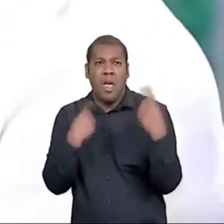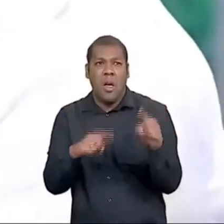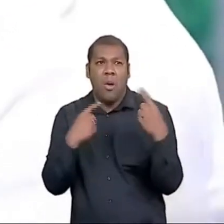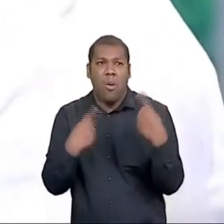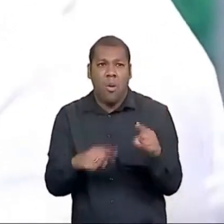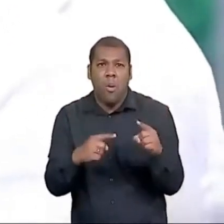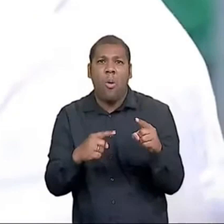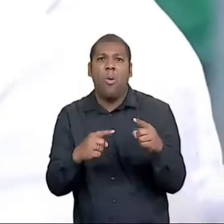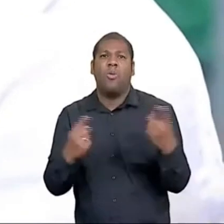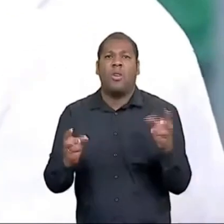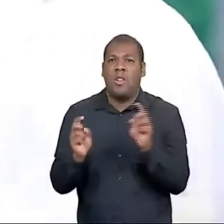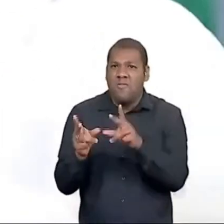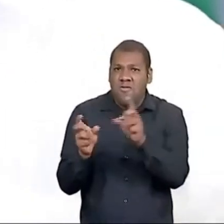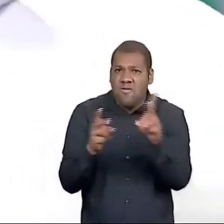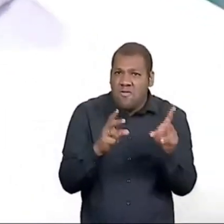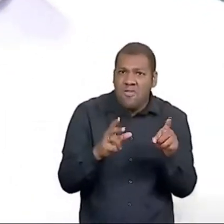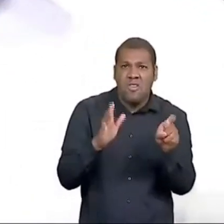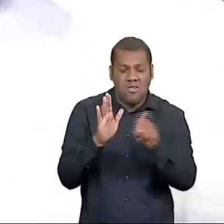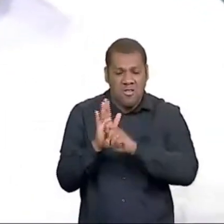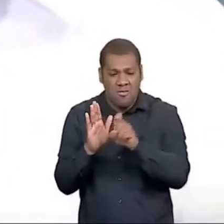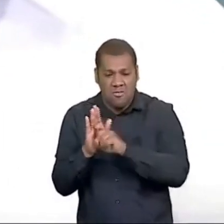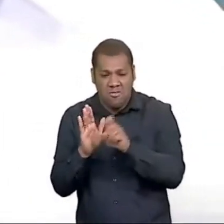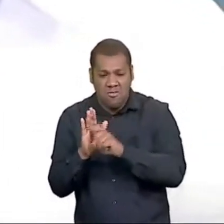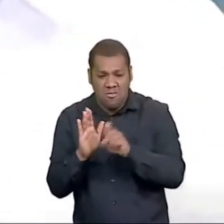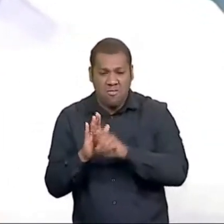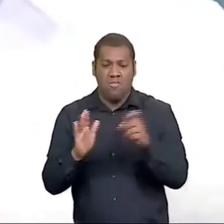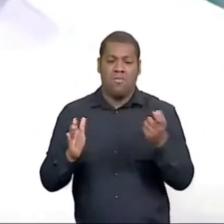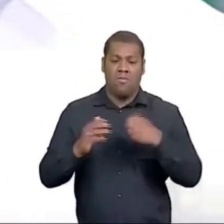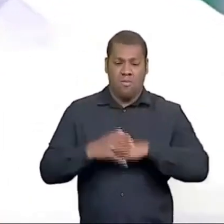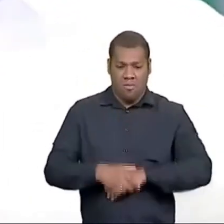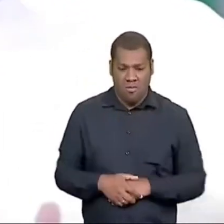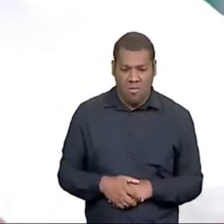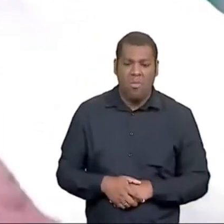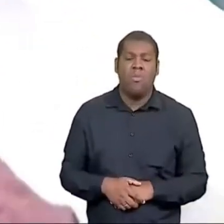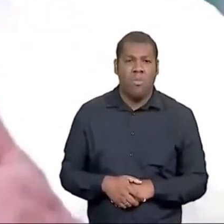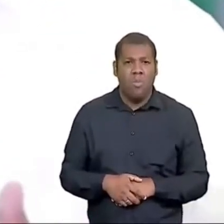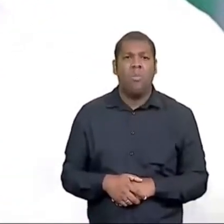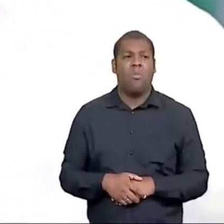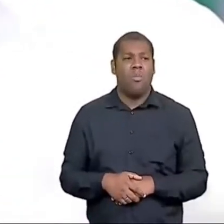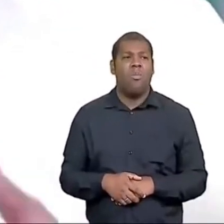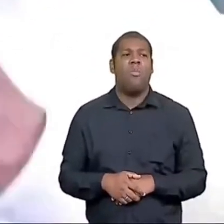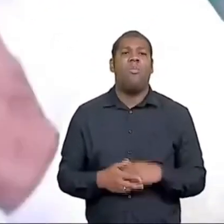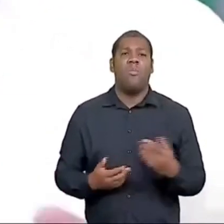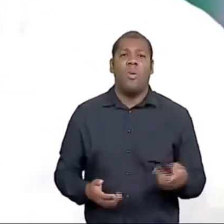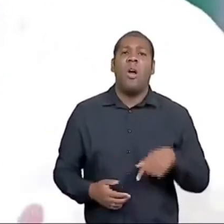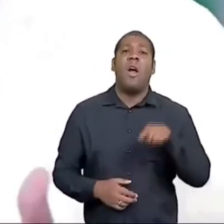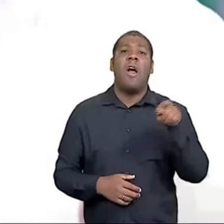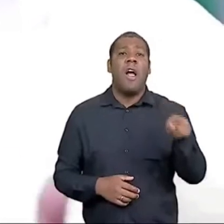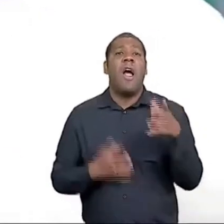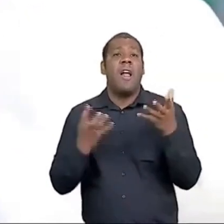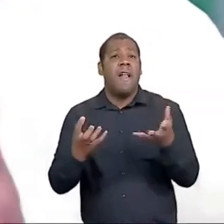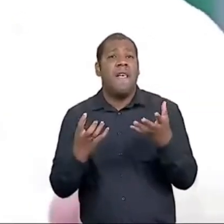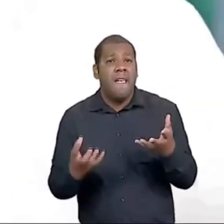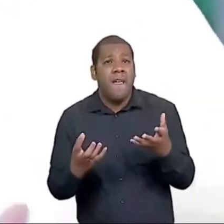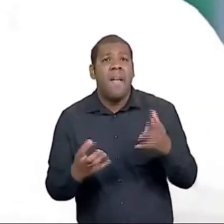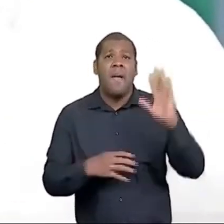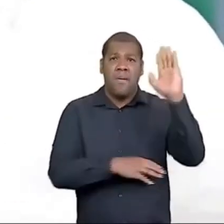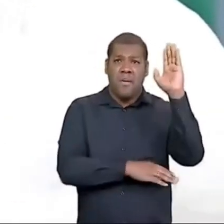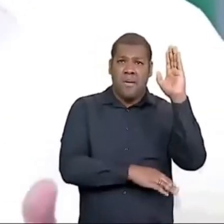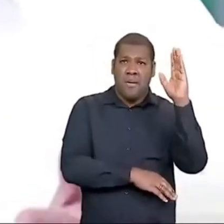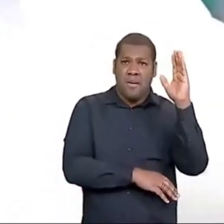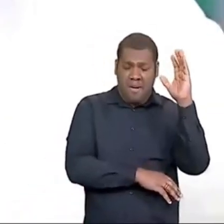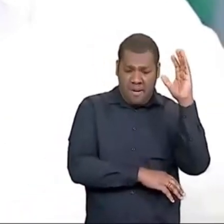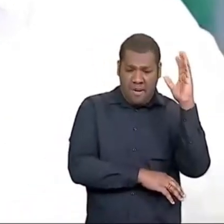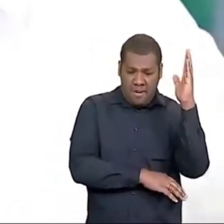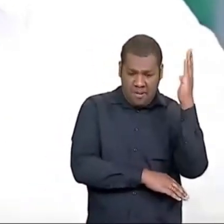madeira, faça uma plantação de madeira, compre uns alqueires de terra degradada e planta o que quiser, e corte e faz